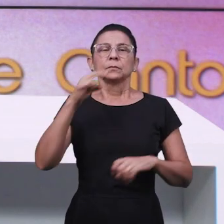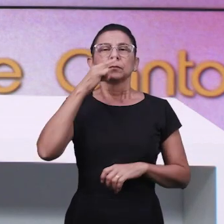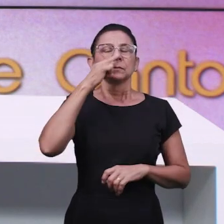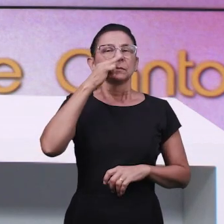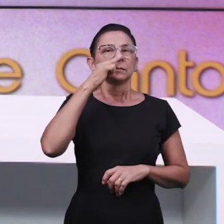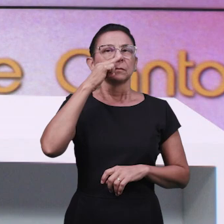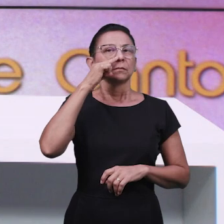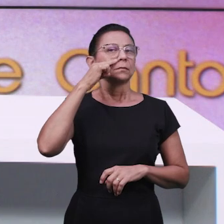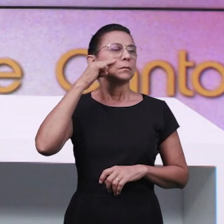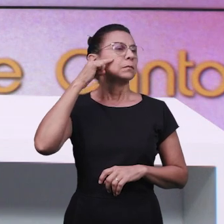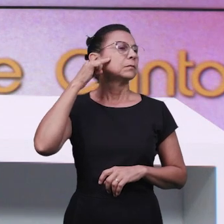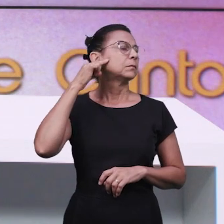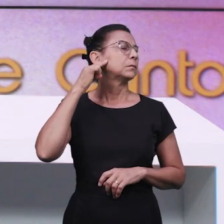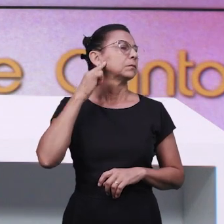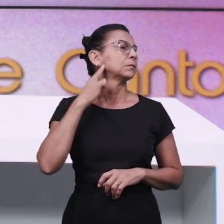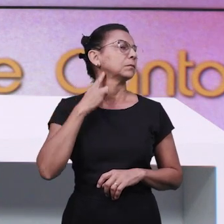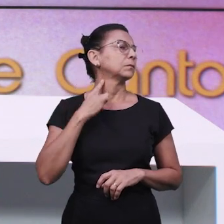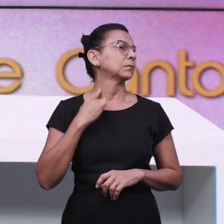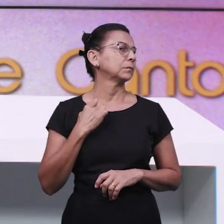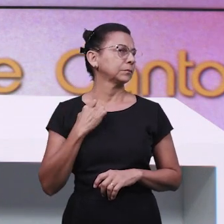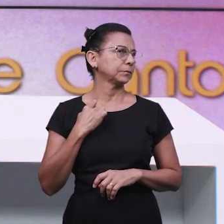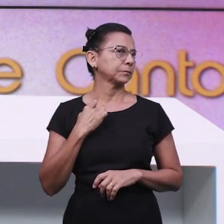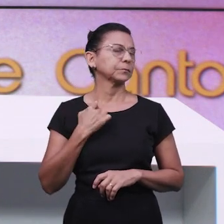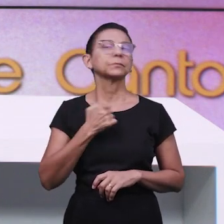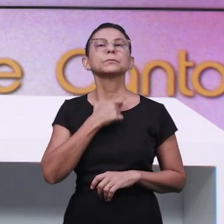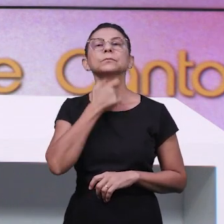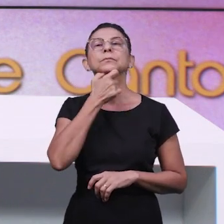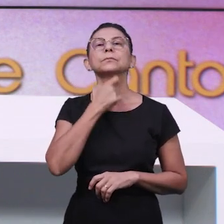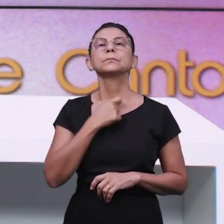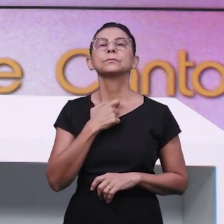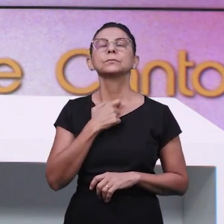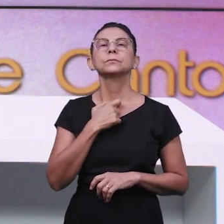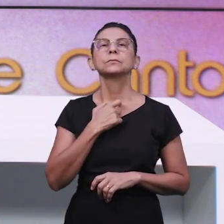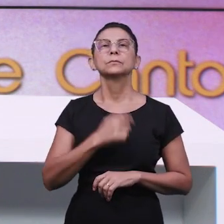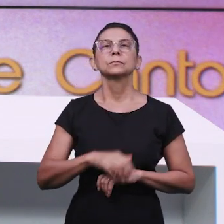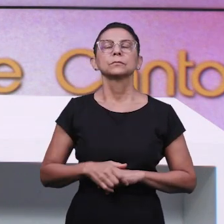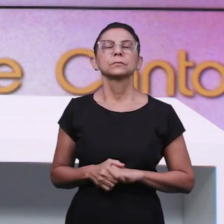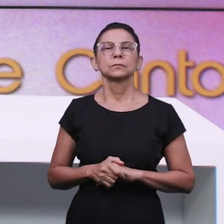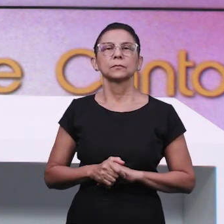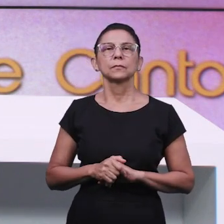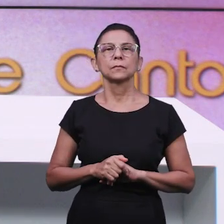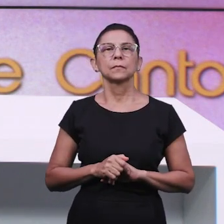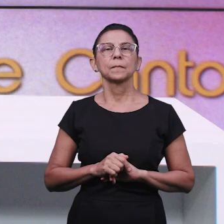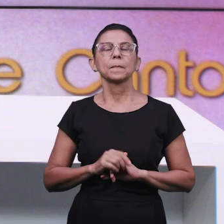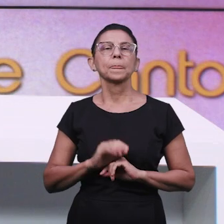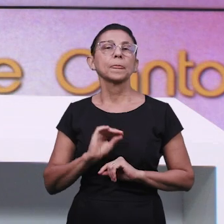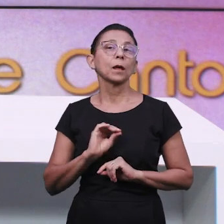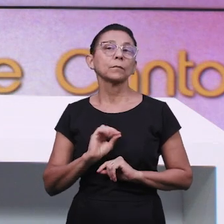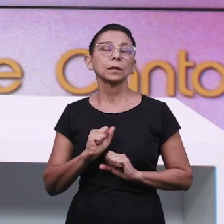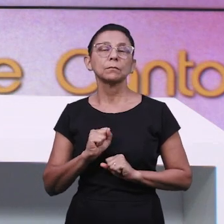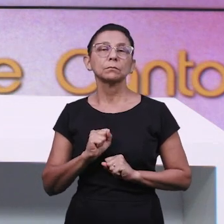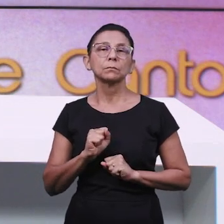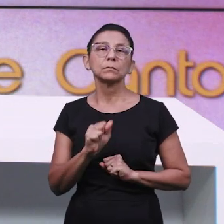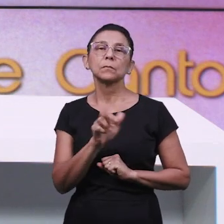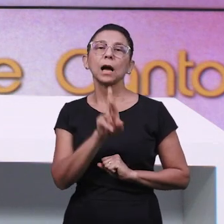lábios até a região da laringe. Os impulsos de ar gerados